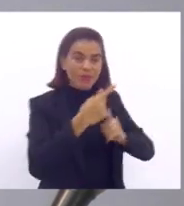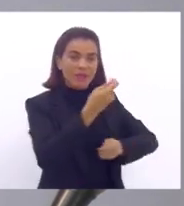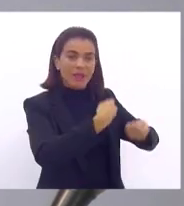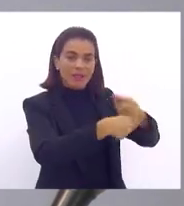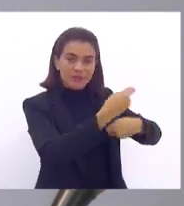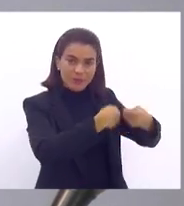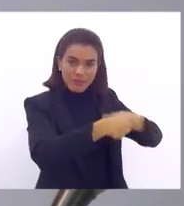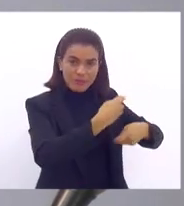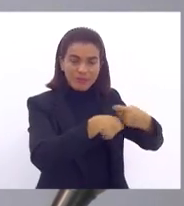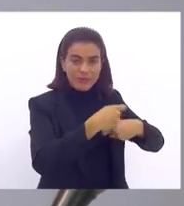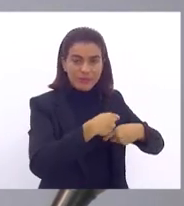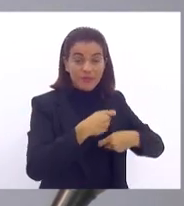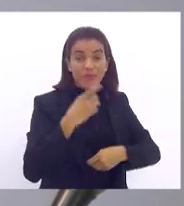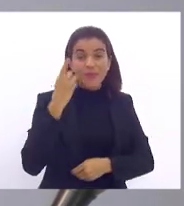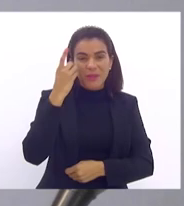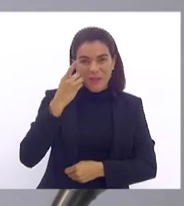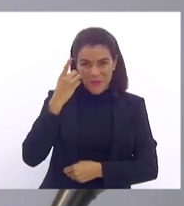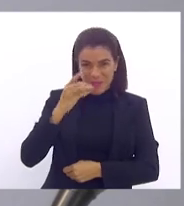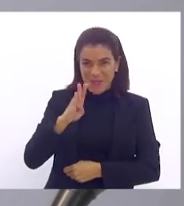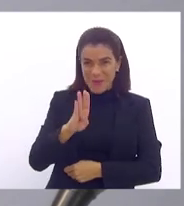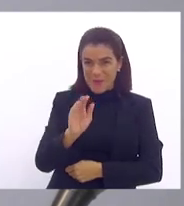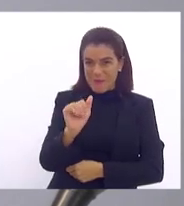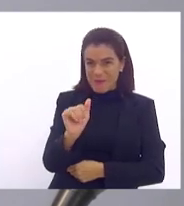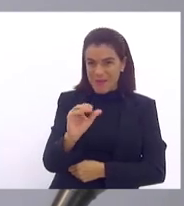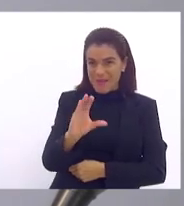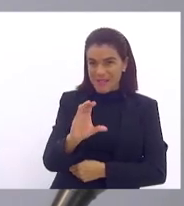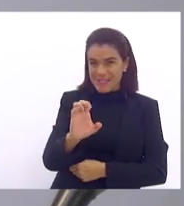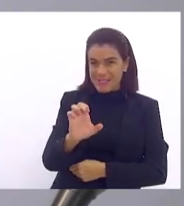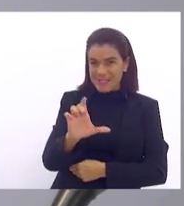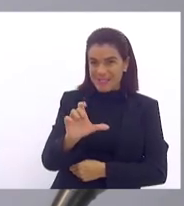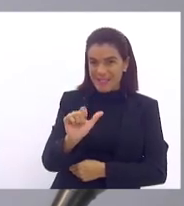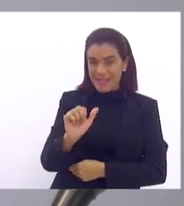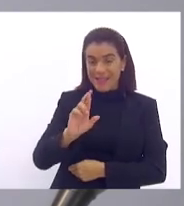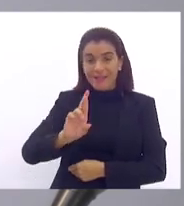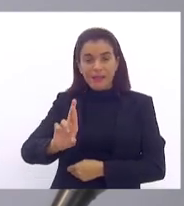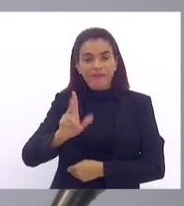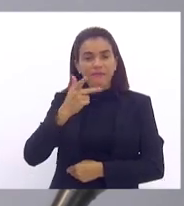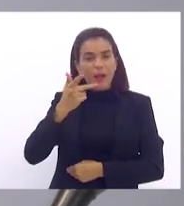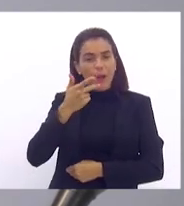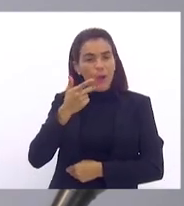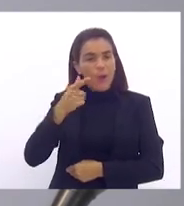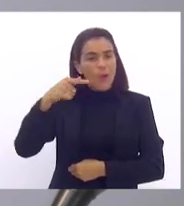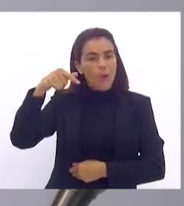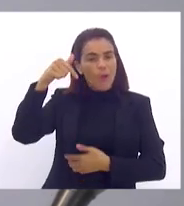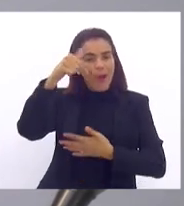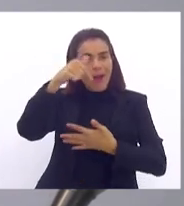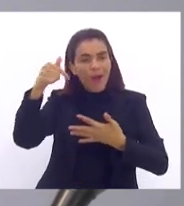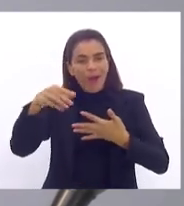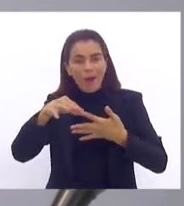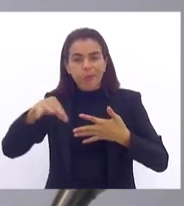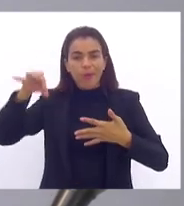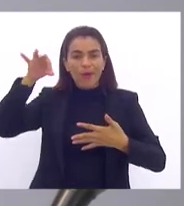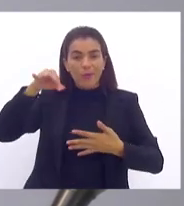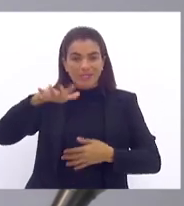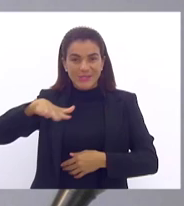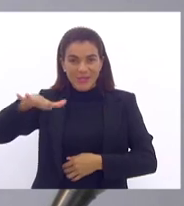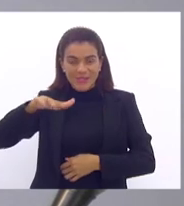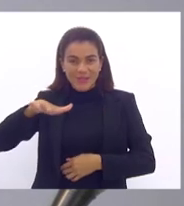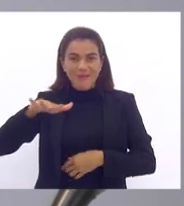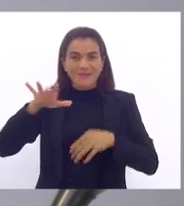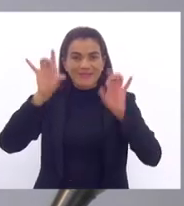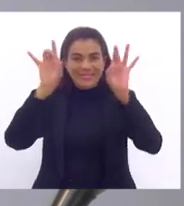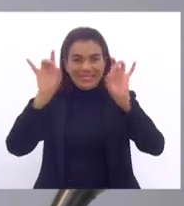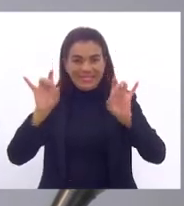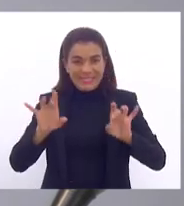administrativo Deputado bacel aqui citou o caso específico quando ele era